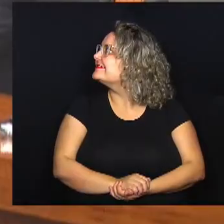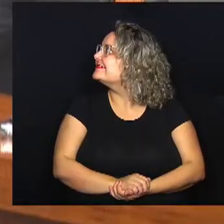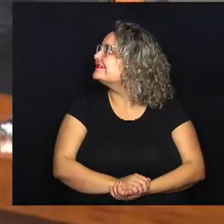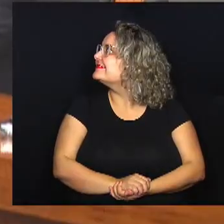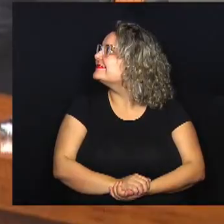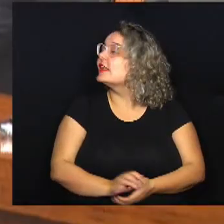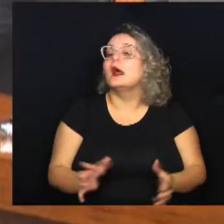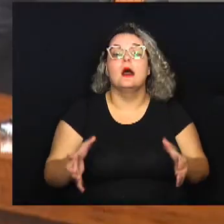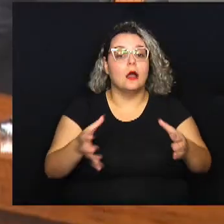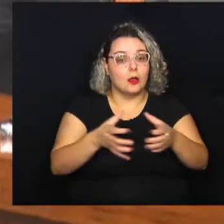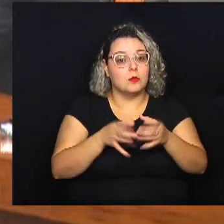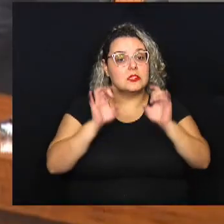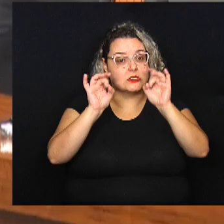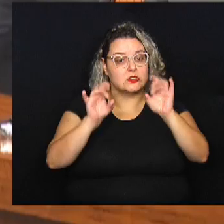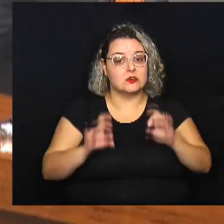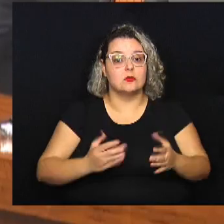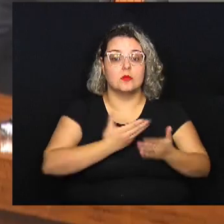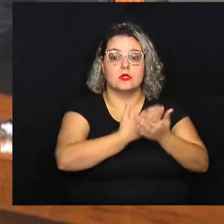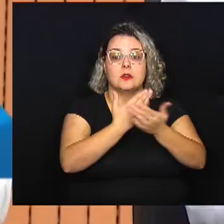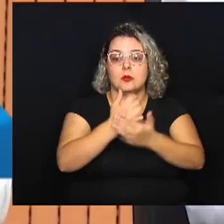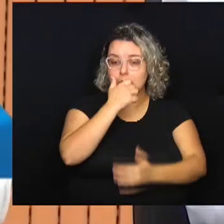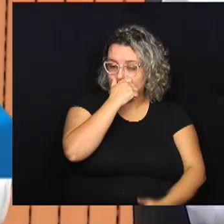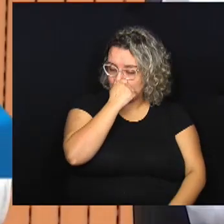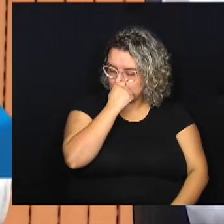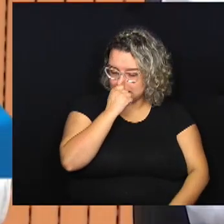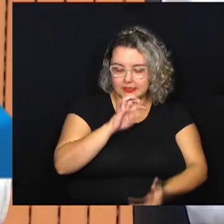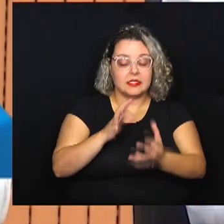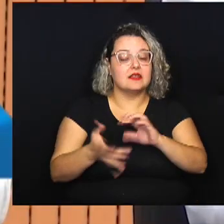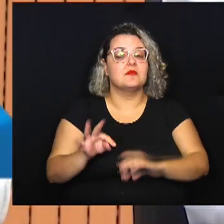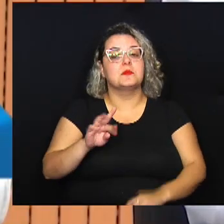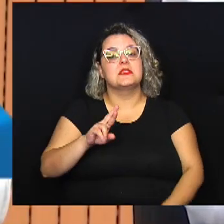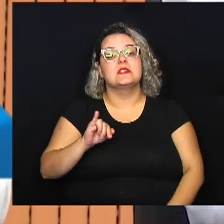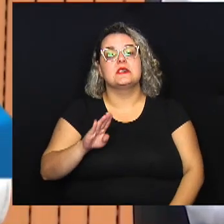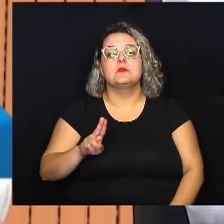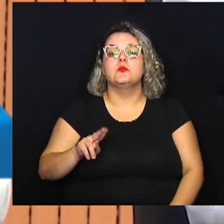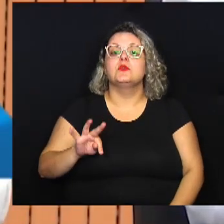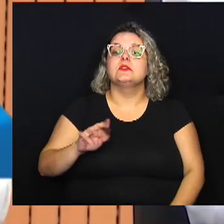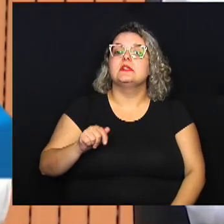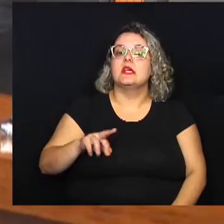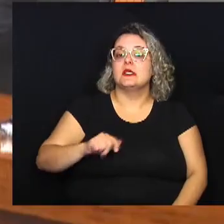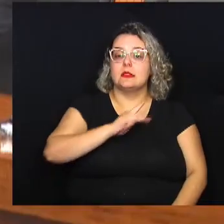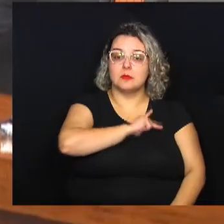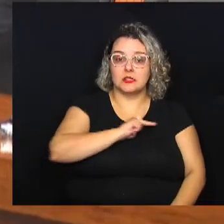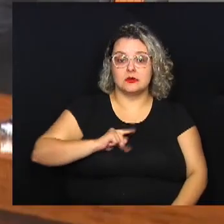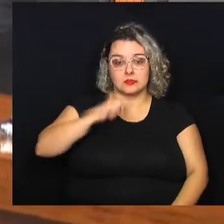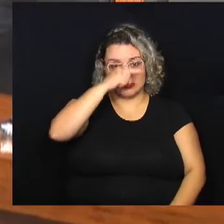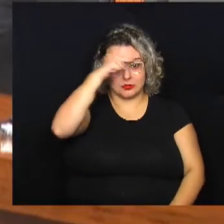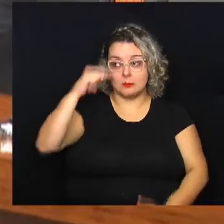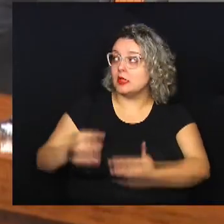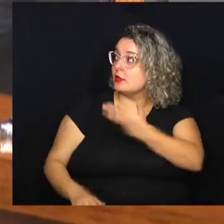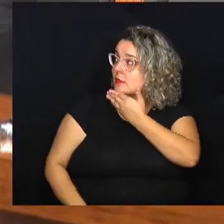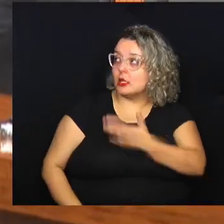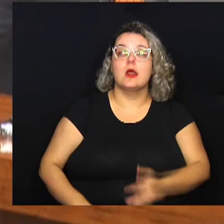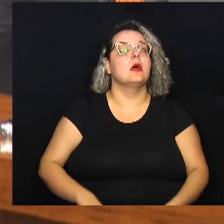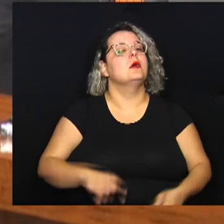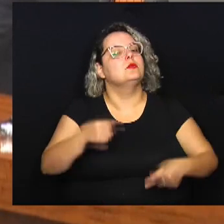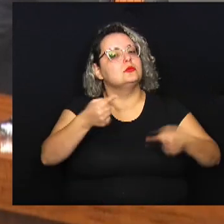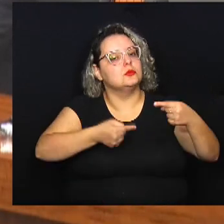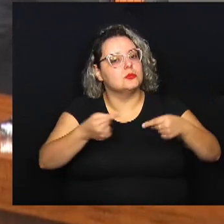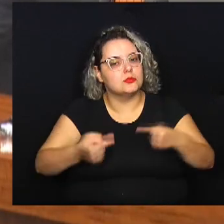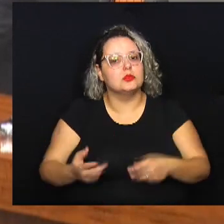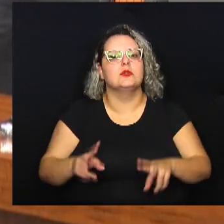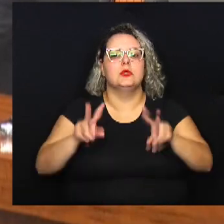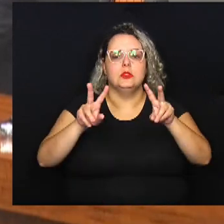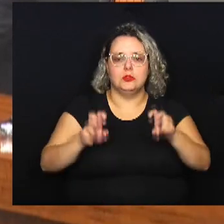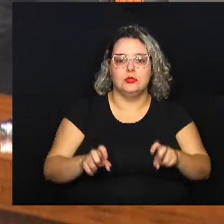A Comissão Especial de Estudos da Reforma Tributária, presidida pelo vereador Otto Alejandro, debateu o tema, os